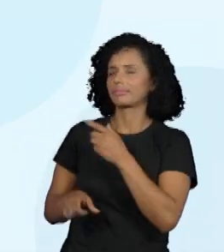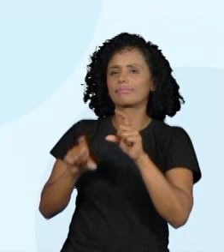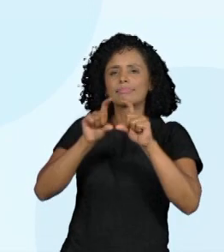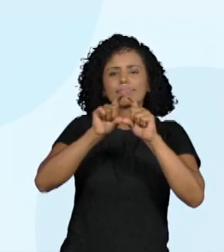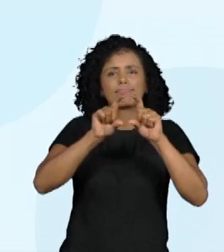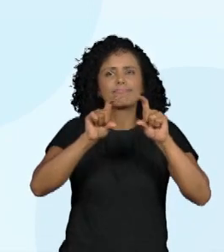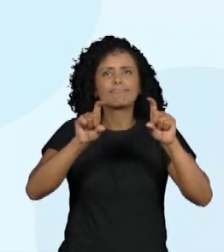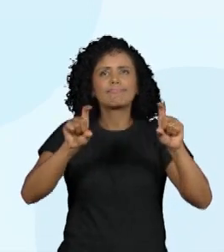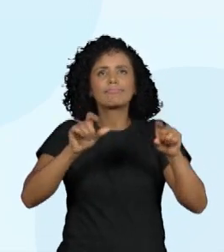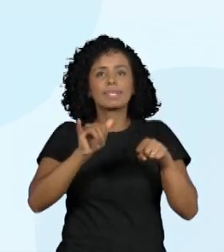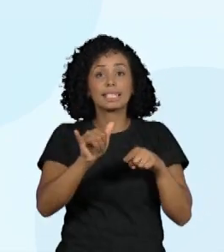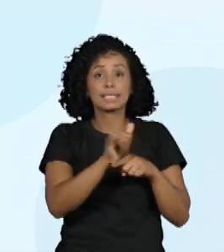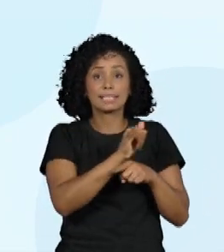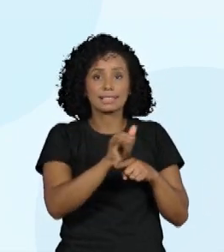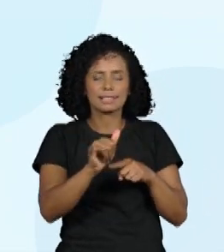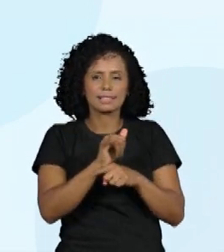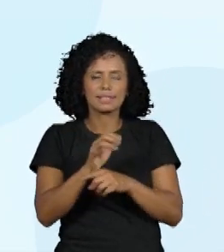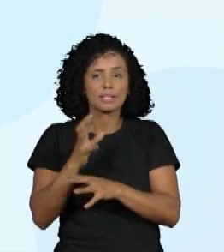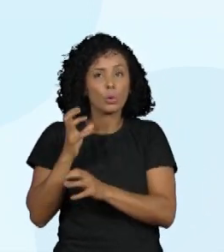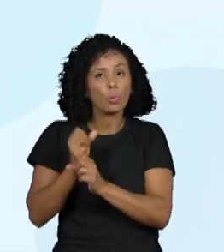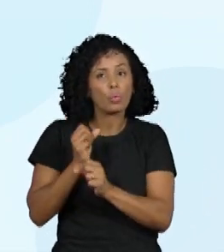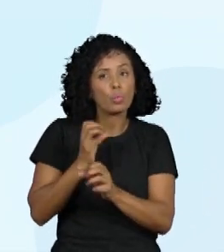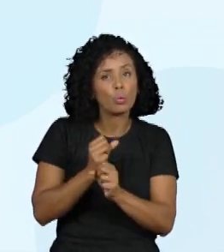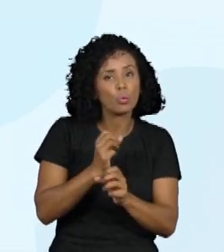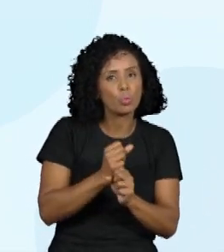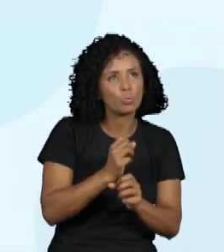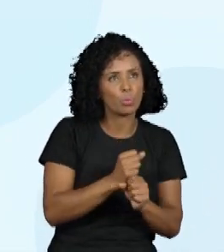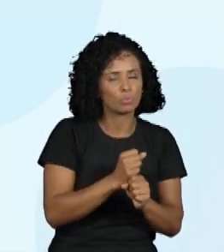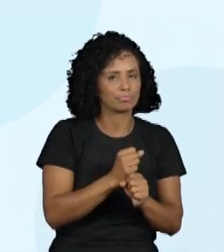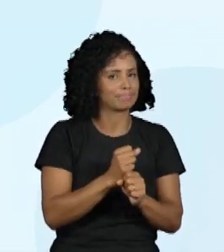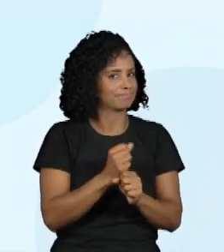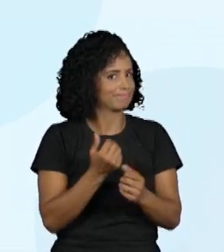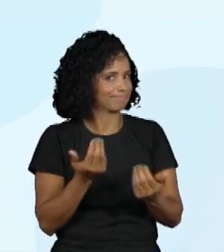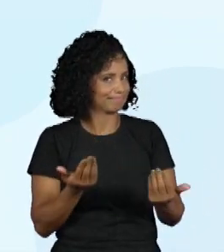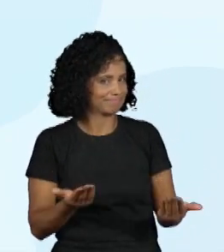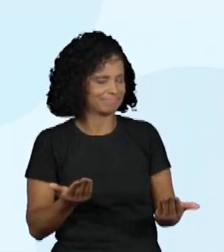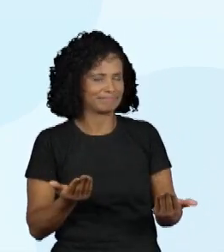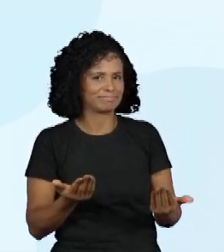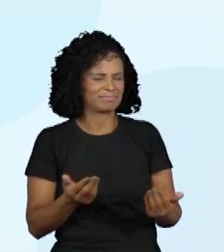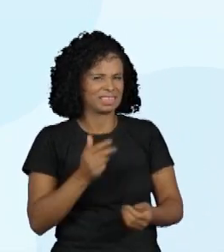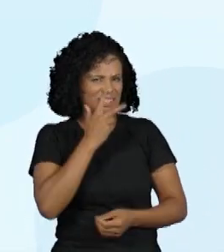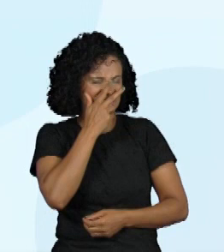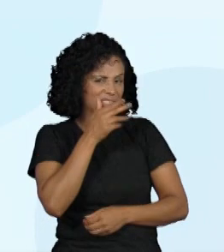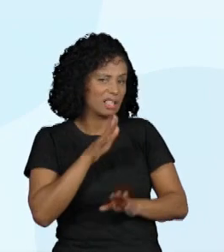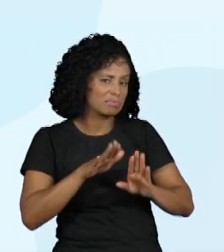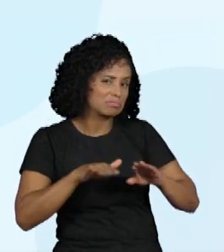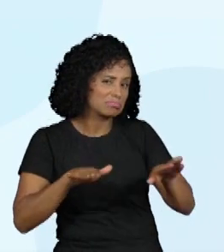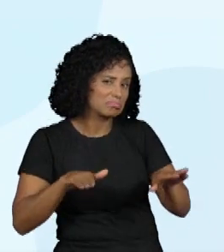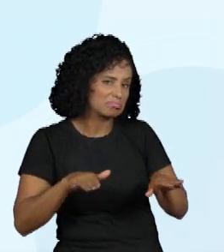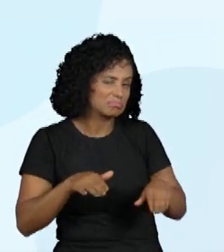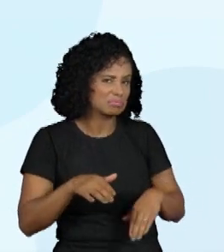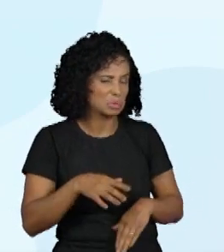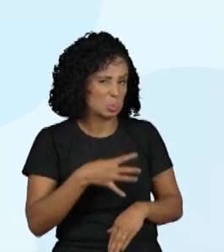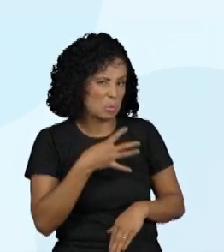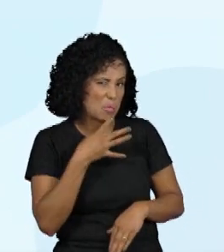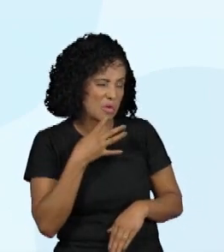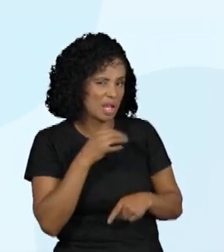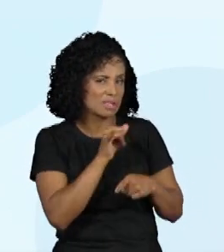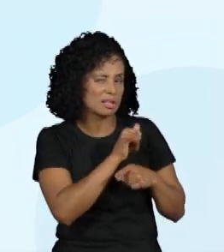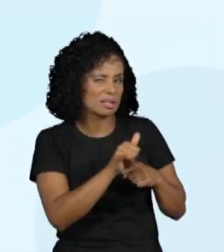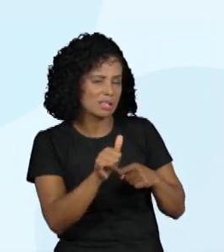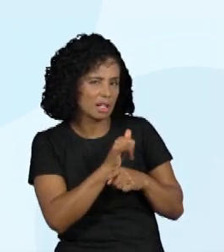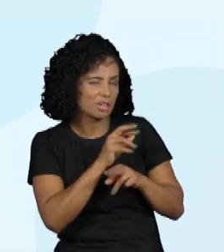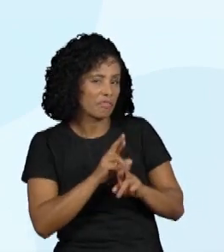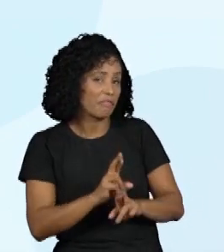visualizando que vamos aprender um pouquinho sobre estratégias de contagem, não é? Será que essa galerinha aí tem estratégias diferenciadas